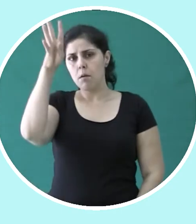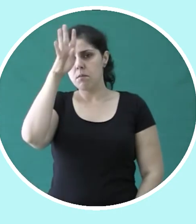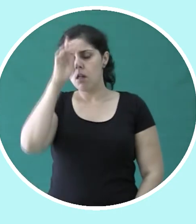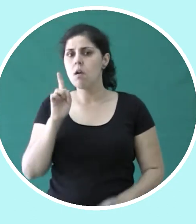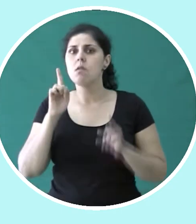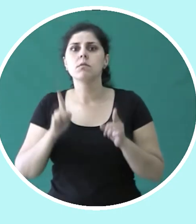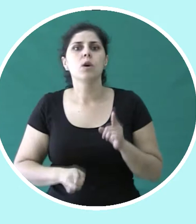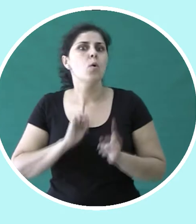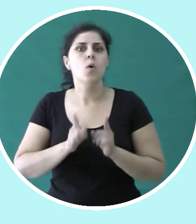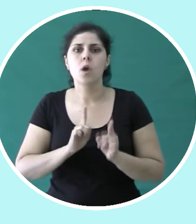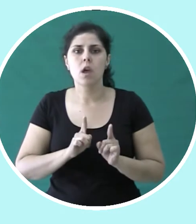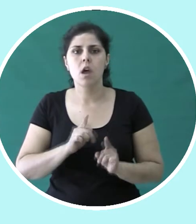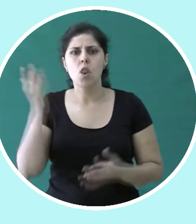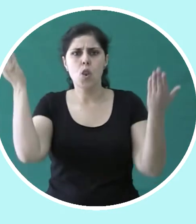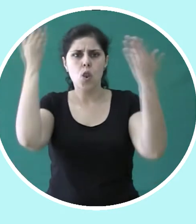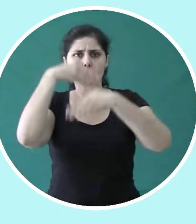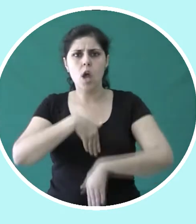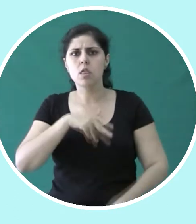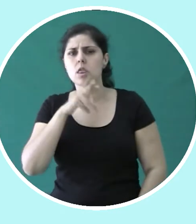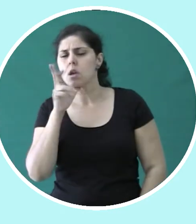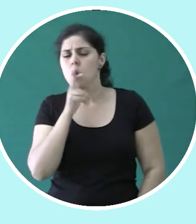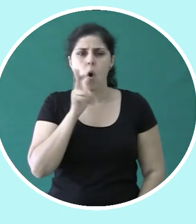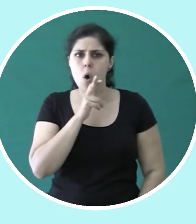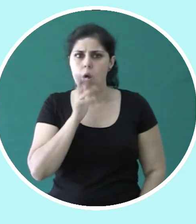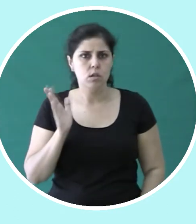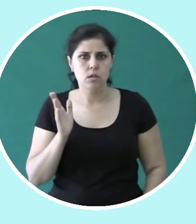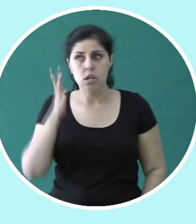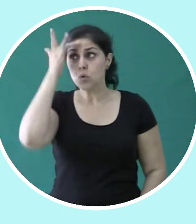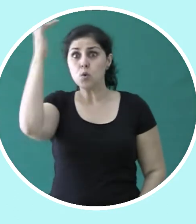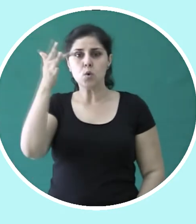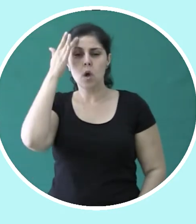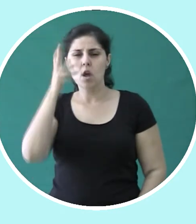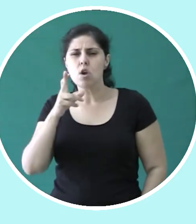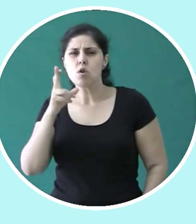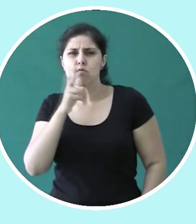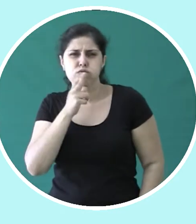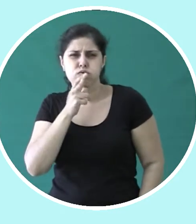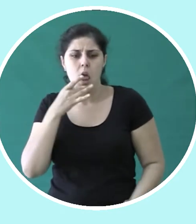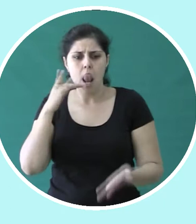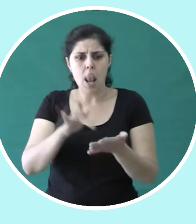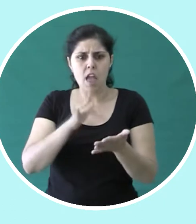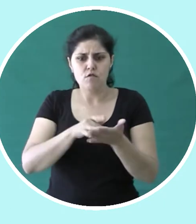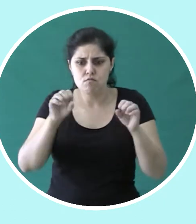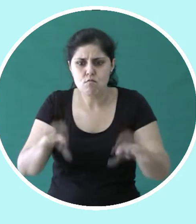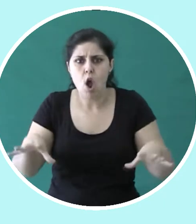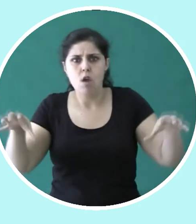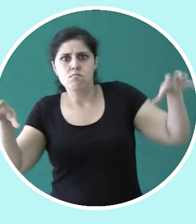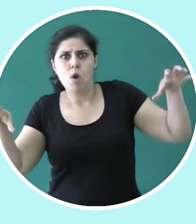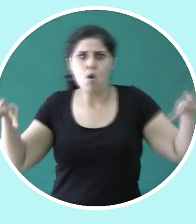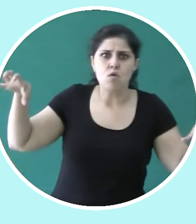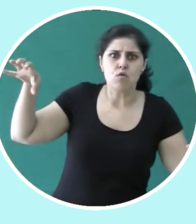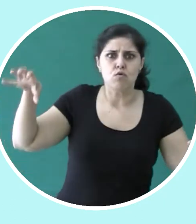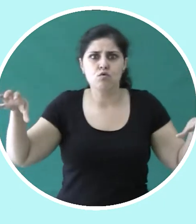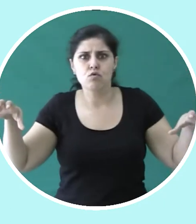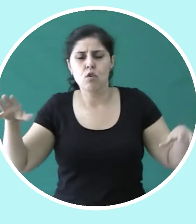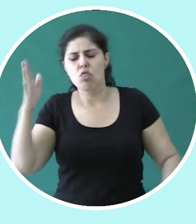a sofrer de terrores noturnos. Tinha pesadelos com livros que se transformavam em monstros.